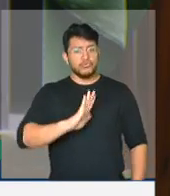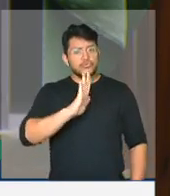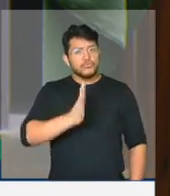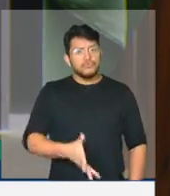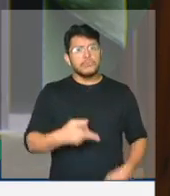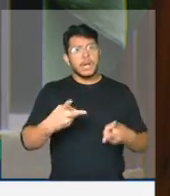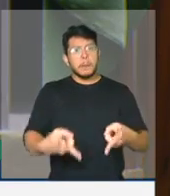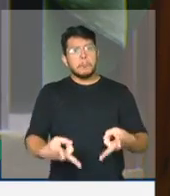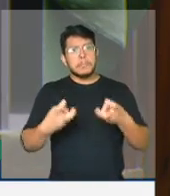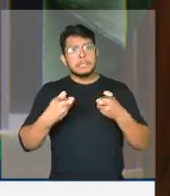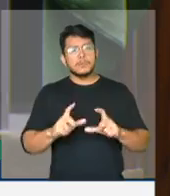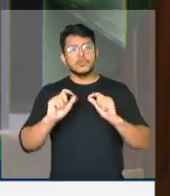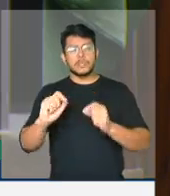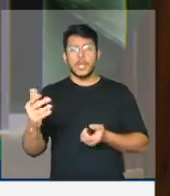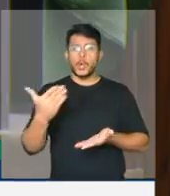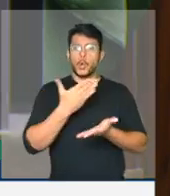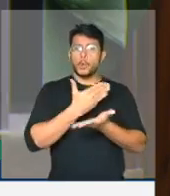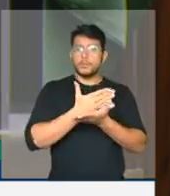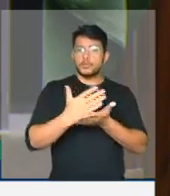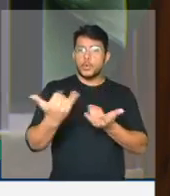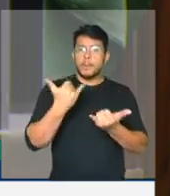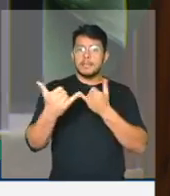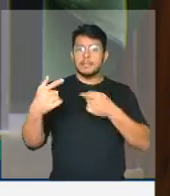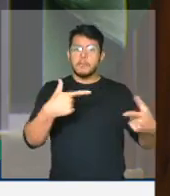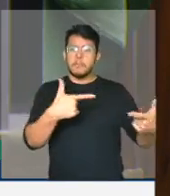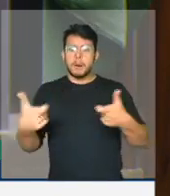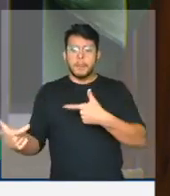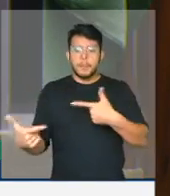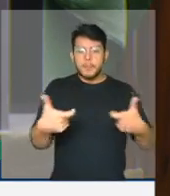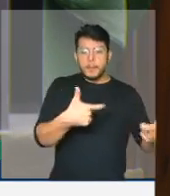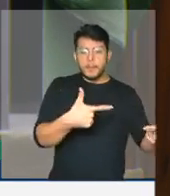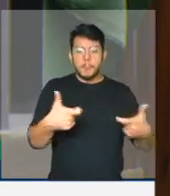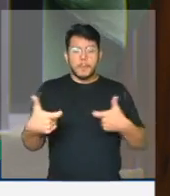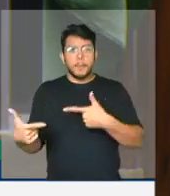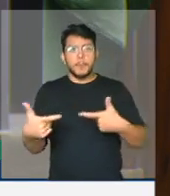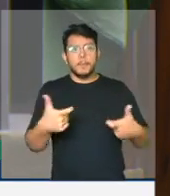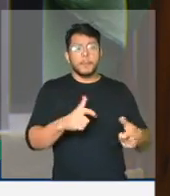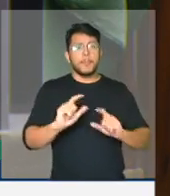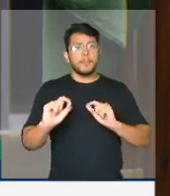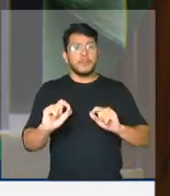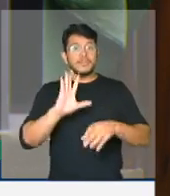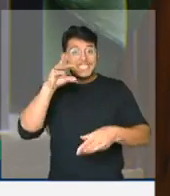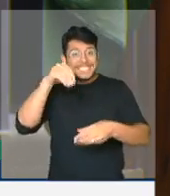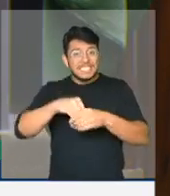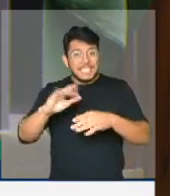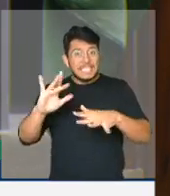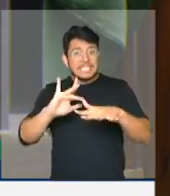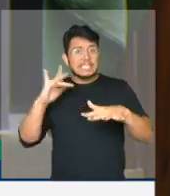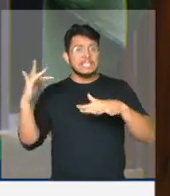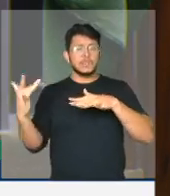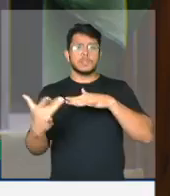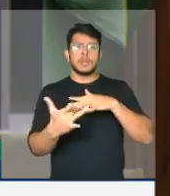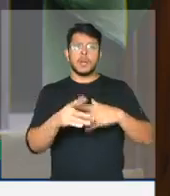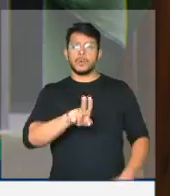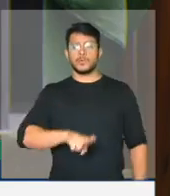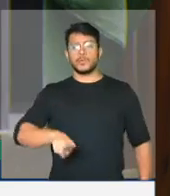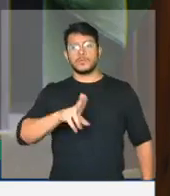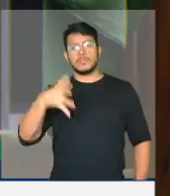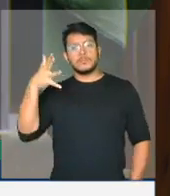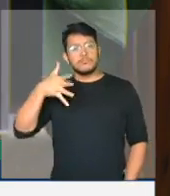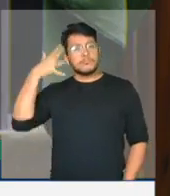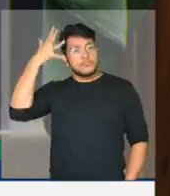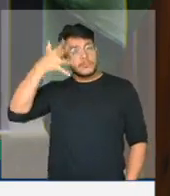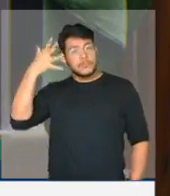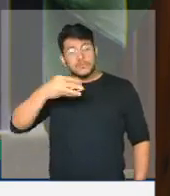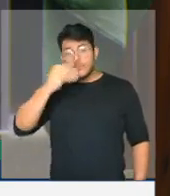redes sociais, utilizando de discursos frágeis e absurdos, que estão